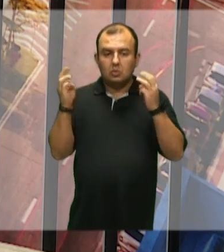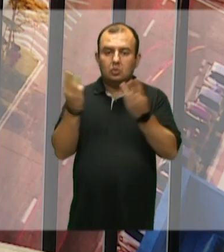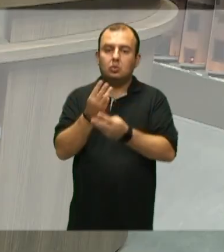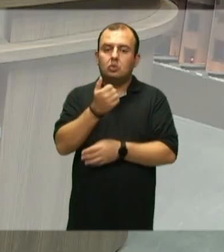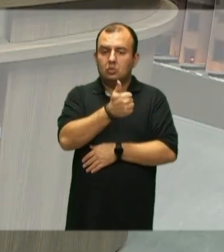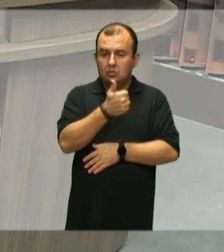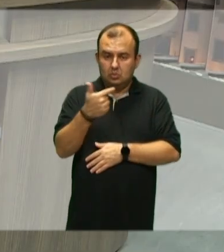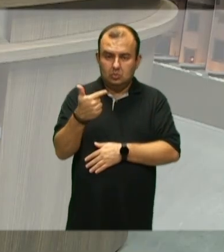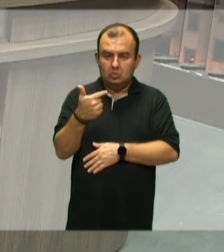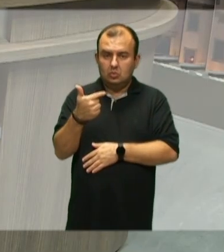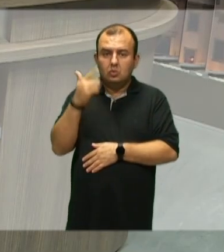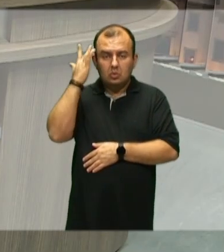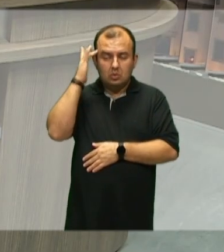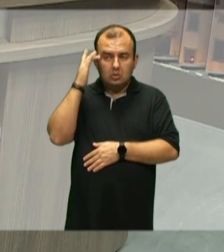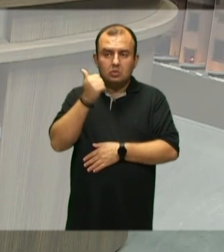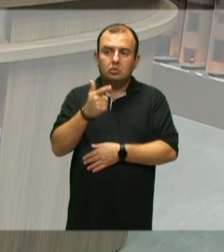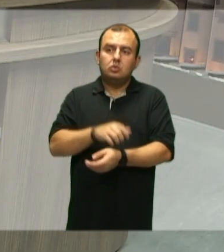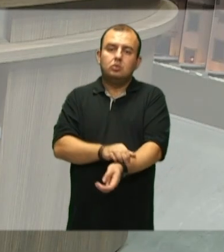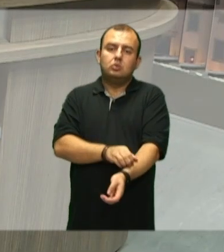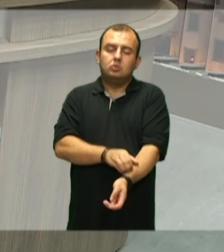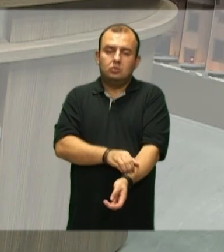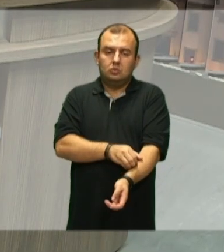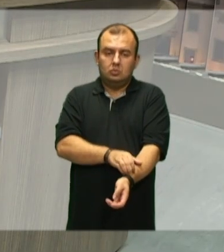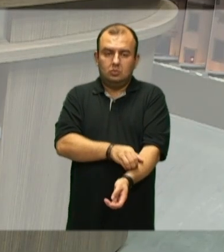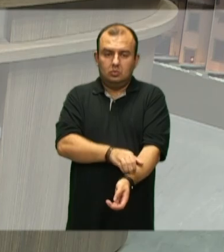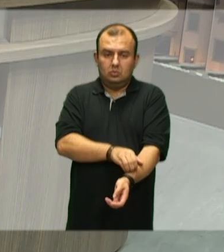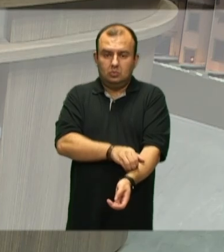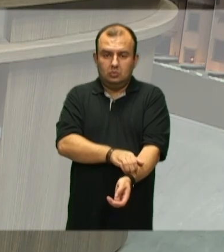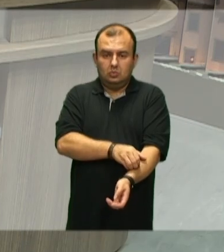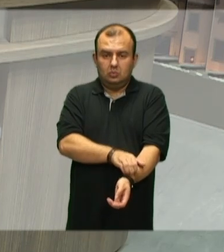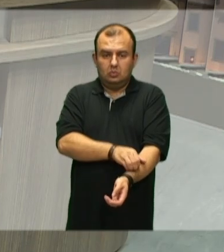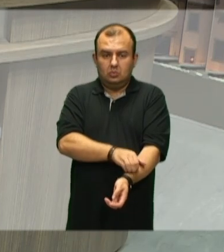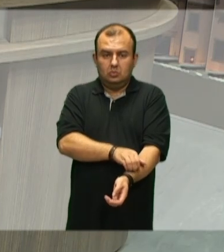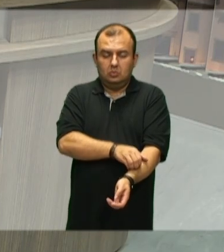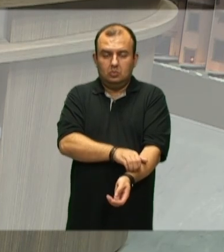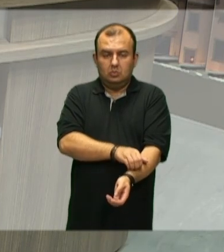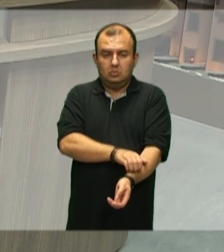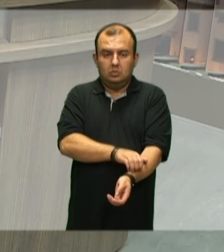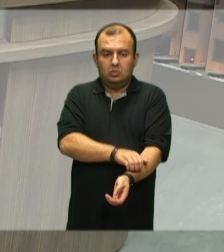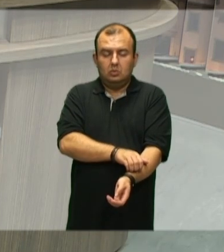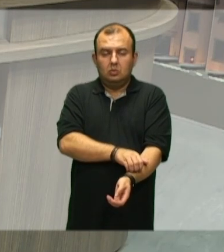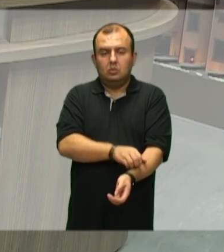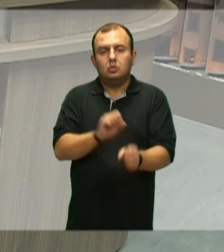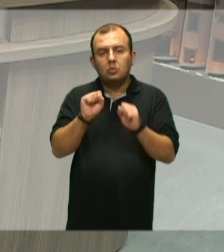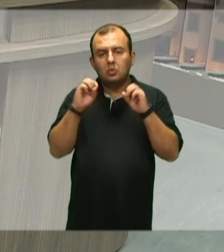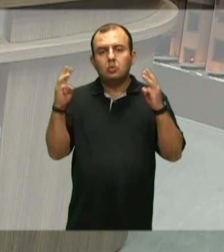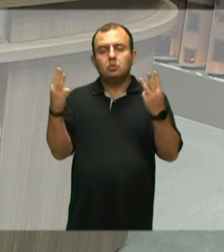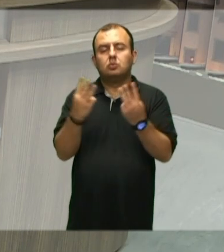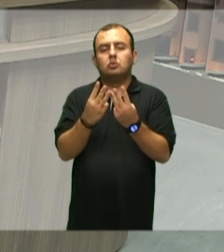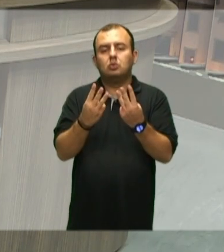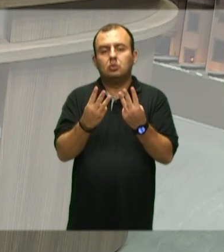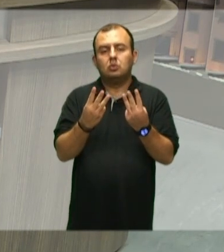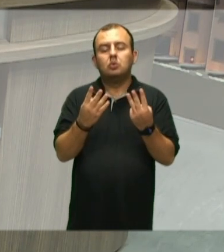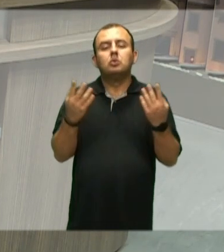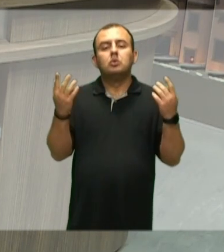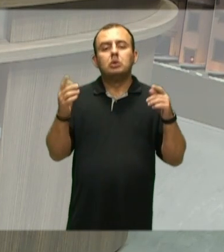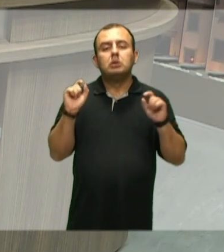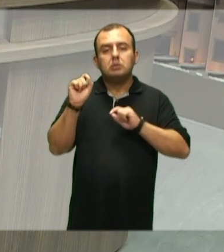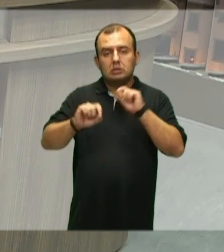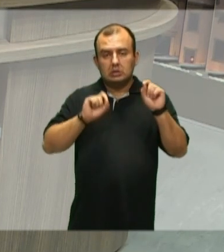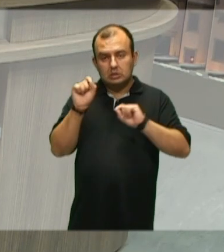dia 12, se eu não me engano, né? Isso. No dia 12. Esse workshop, ele a quem ele se